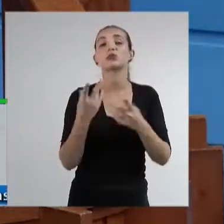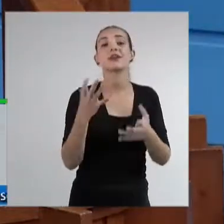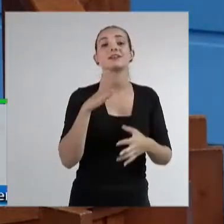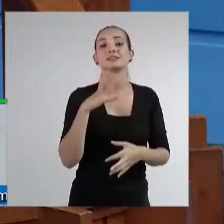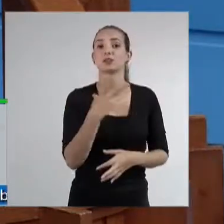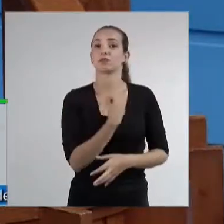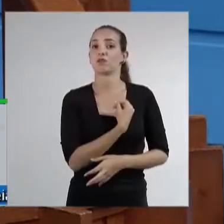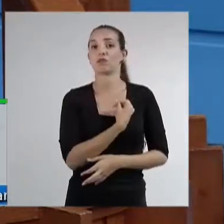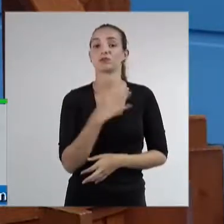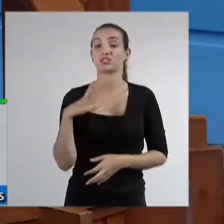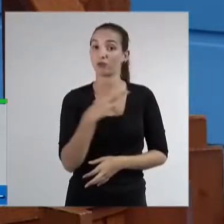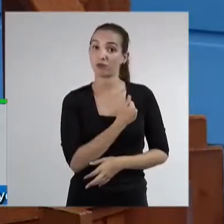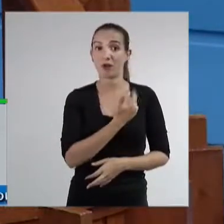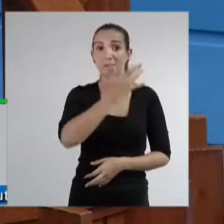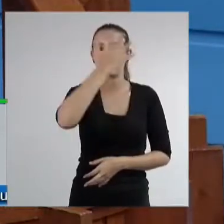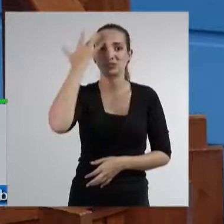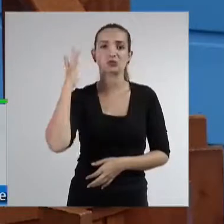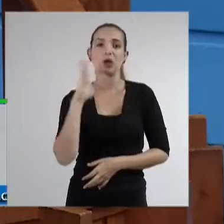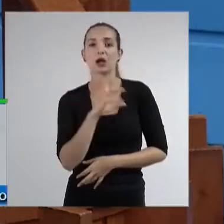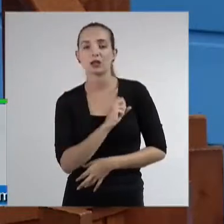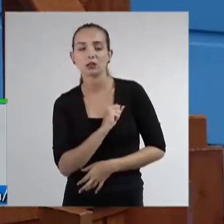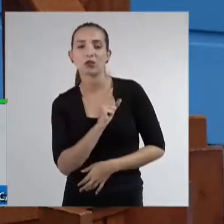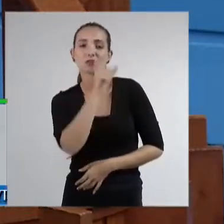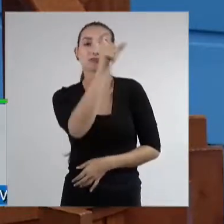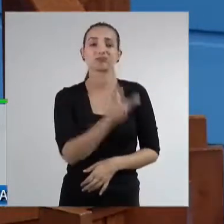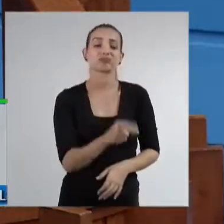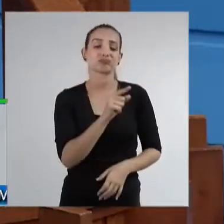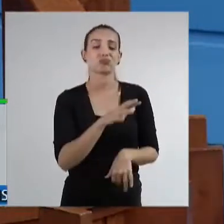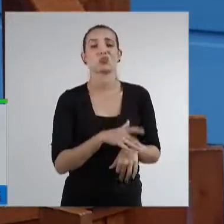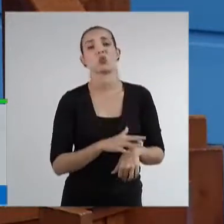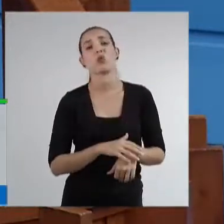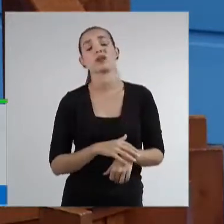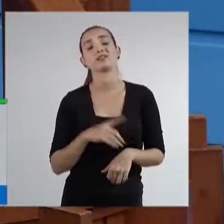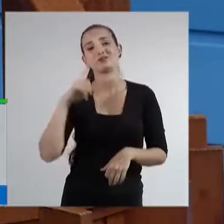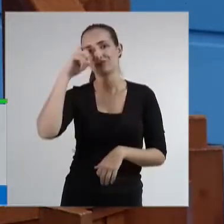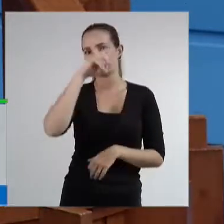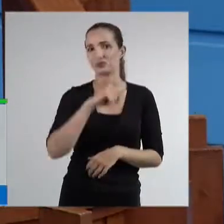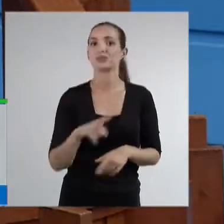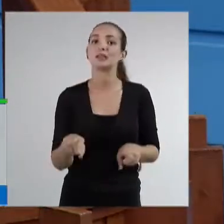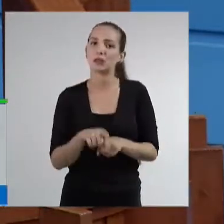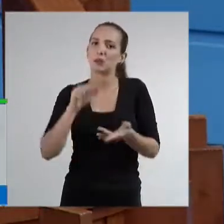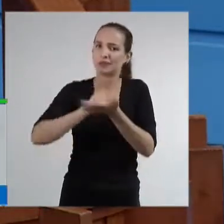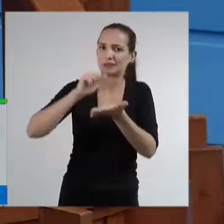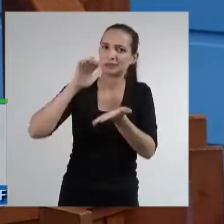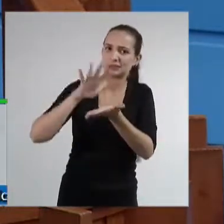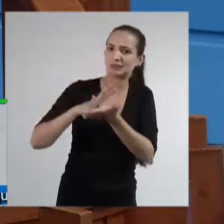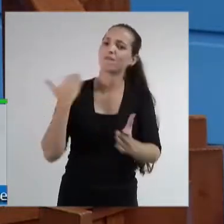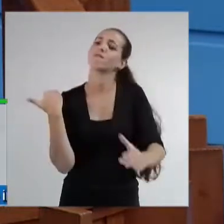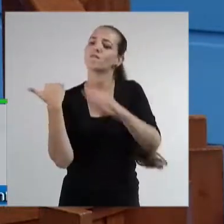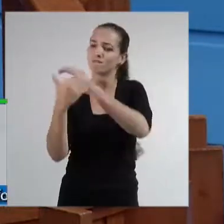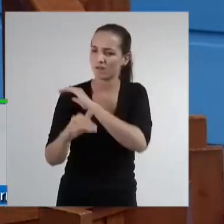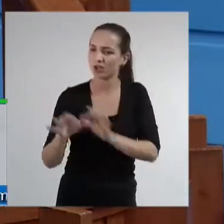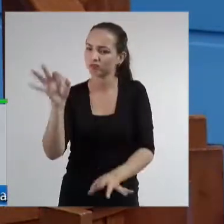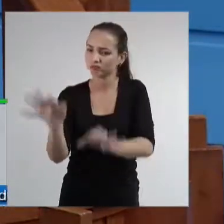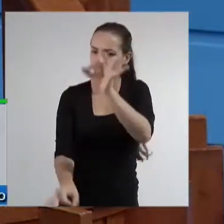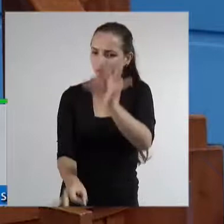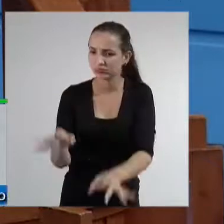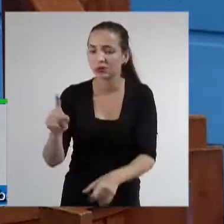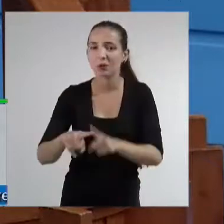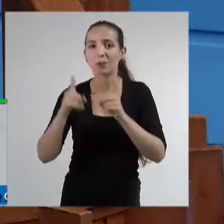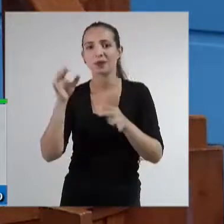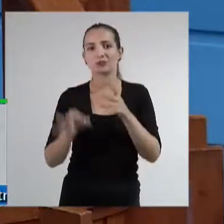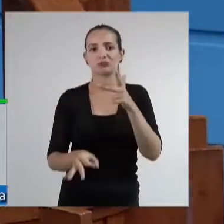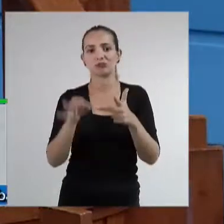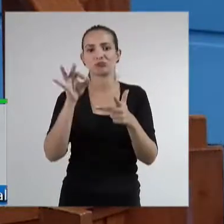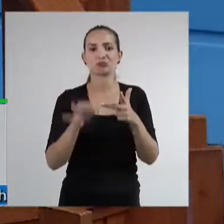pessoa querida que está ao seu lado, fazendo um tratamento. Entra na justiça, o Poder Judiciário, assoberbado de trabalho, acaba demorando